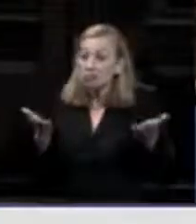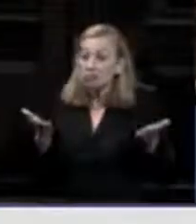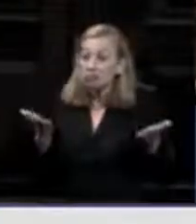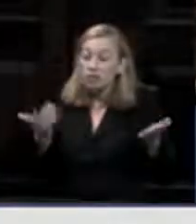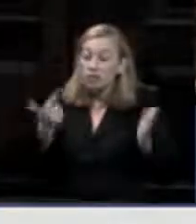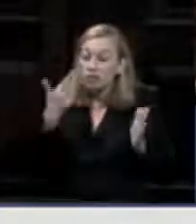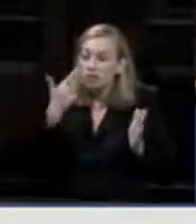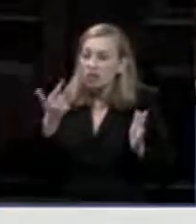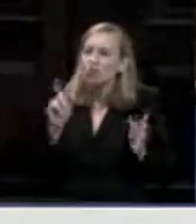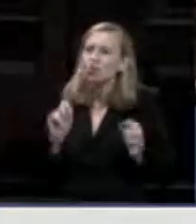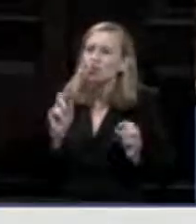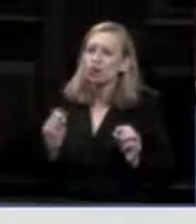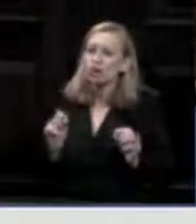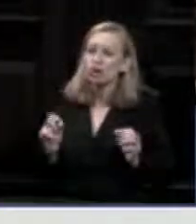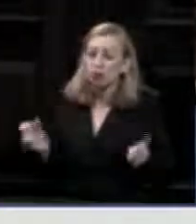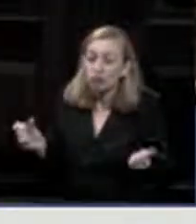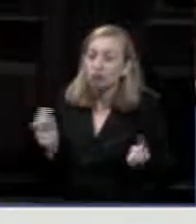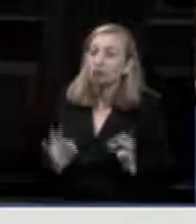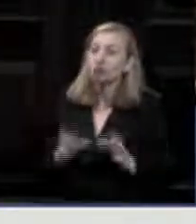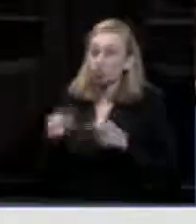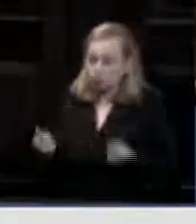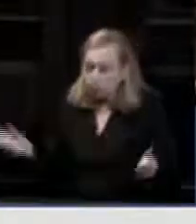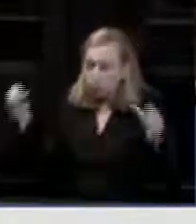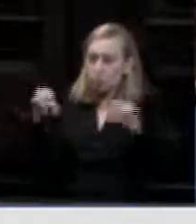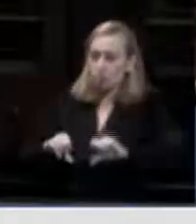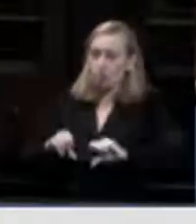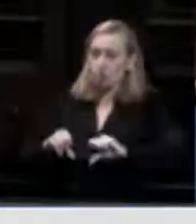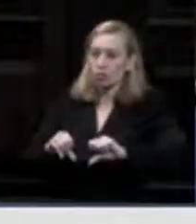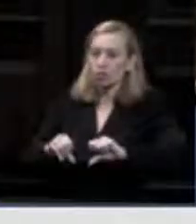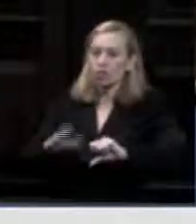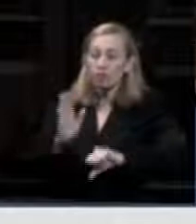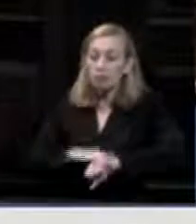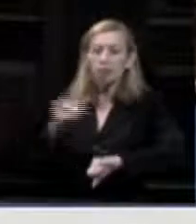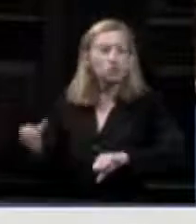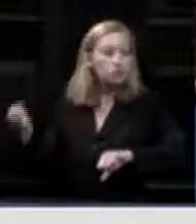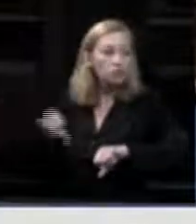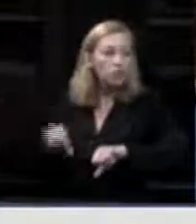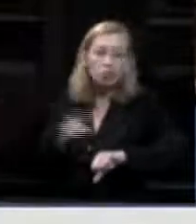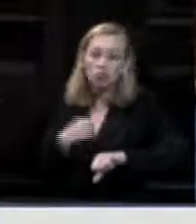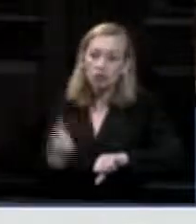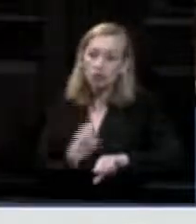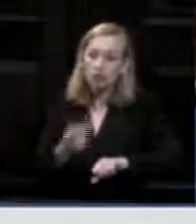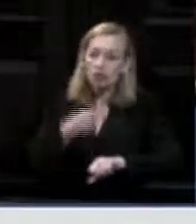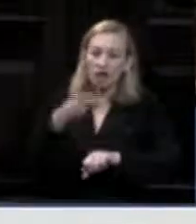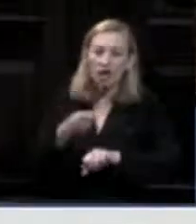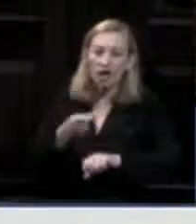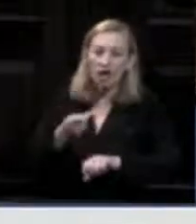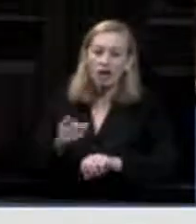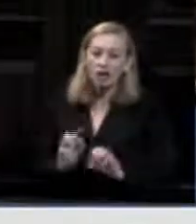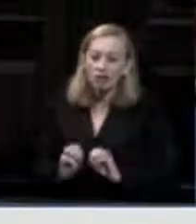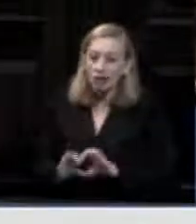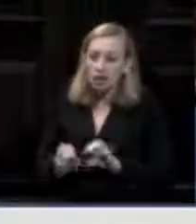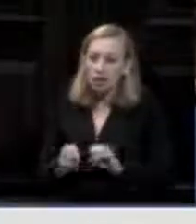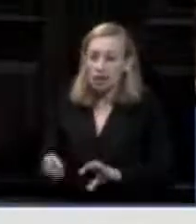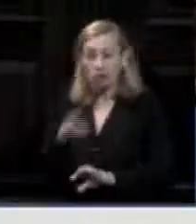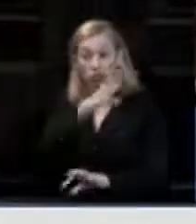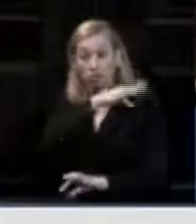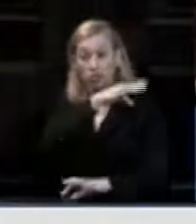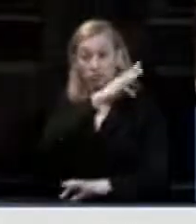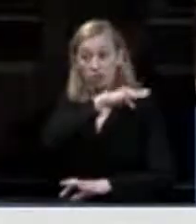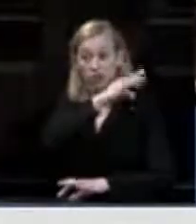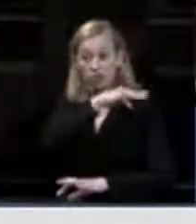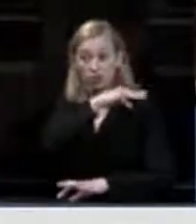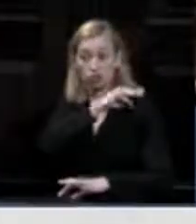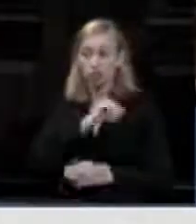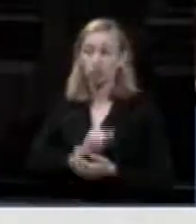nas piores posições possíveis. E pior ainda quando vamos falar da questão do ensino médio. Na avaliação do terceiro